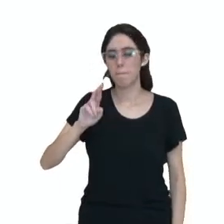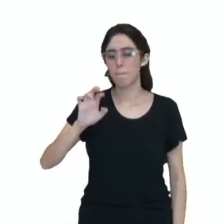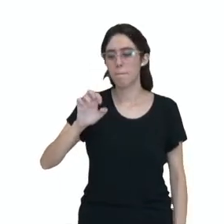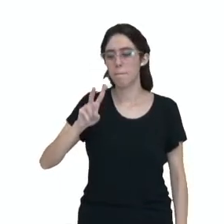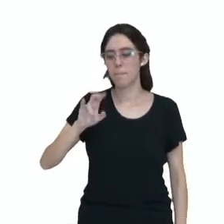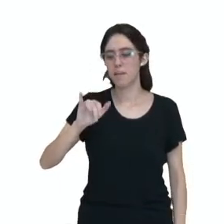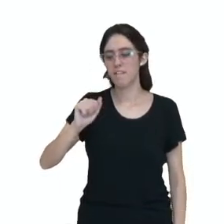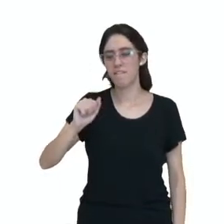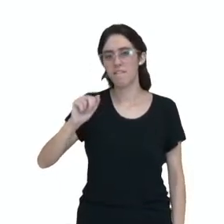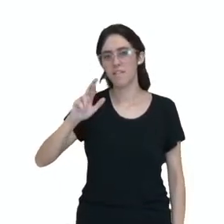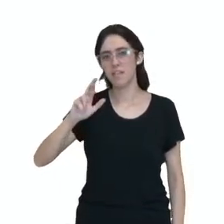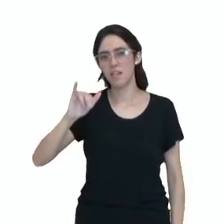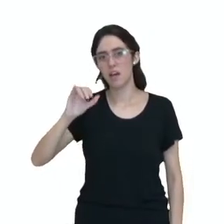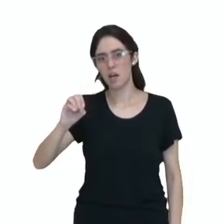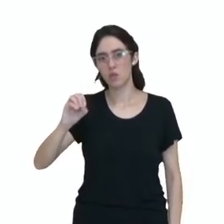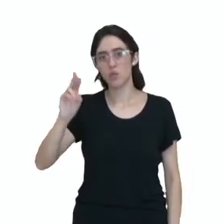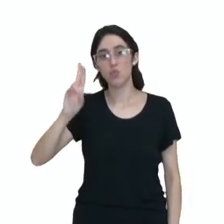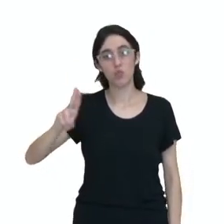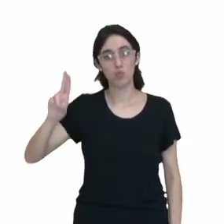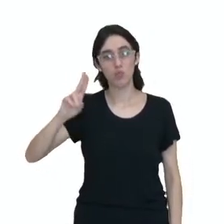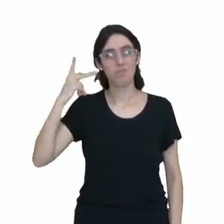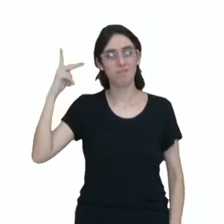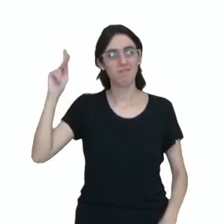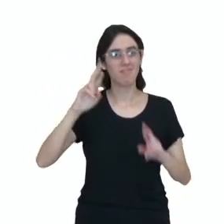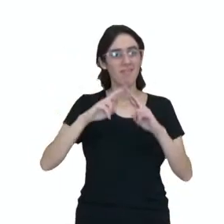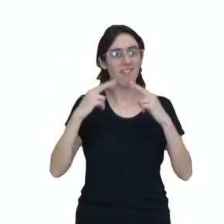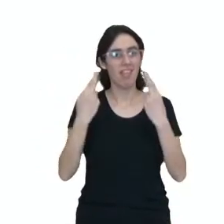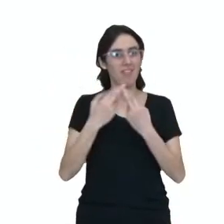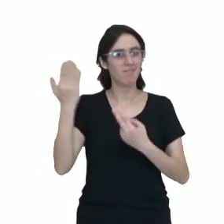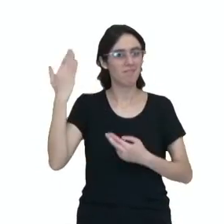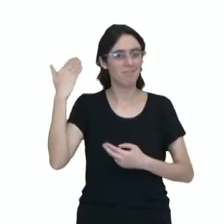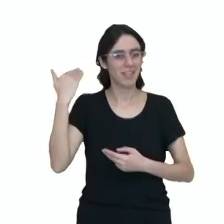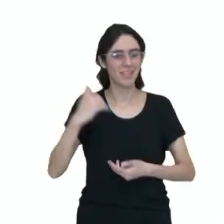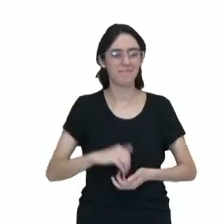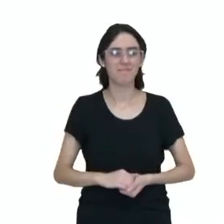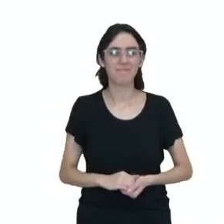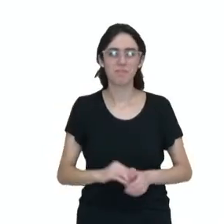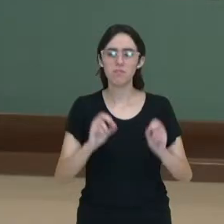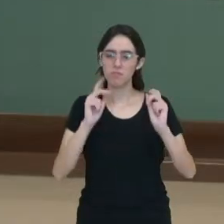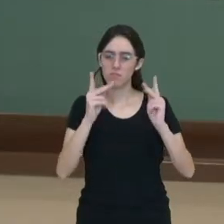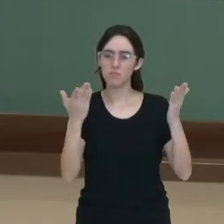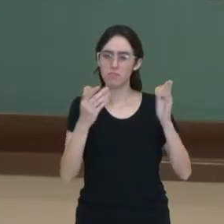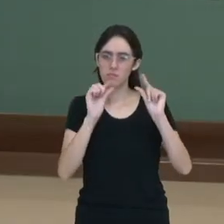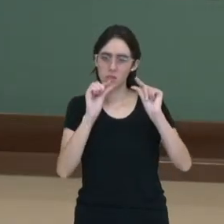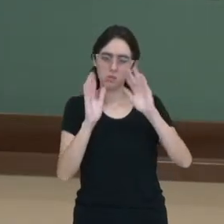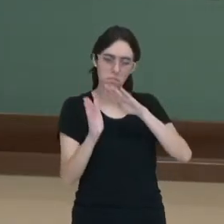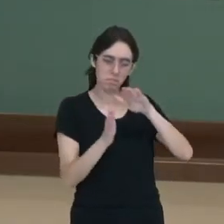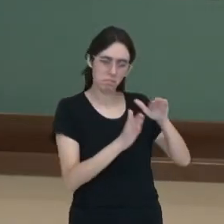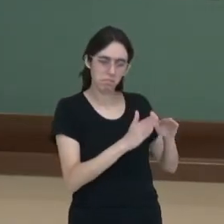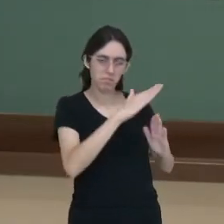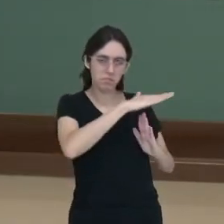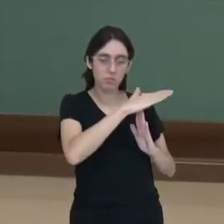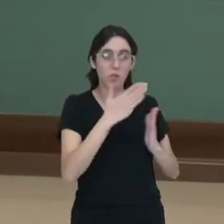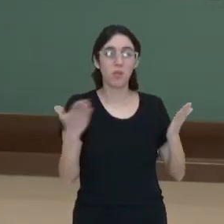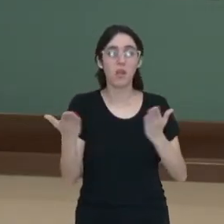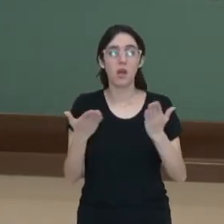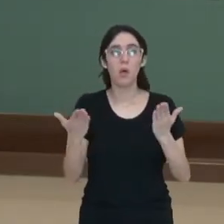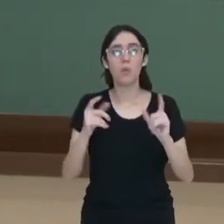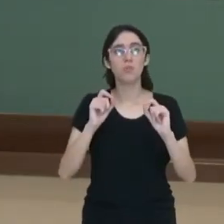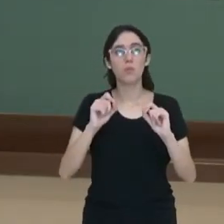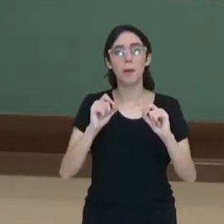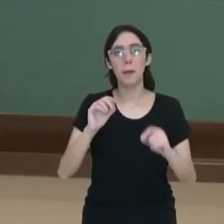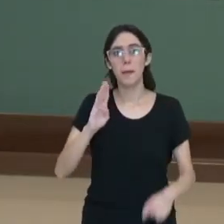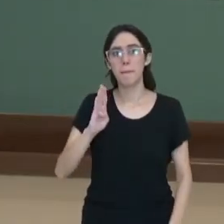romano utilizado num reino germânico. Agora vamos dar uma fugida ali dos povos germânicos, vamos para o Império